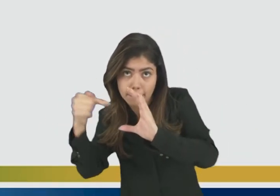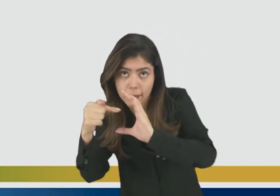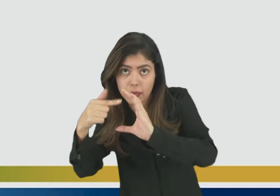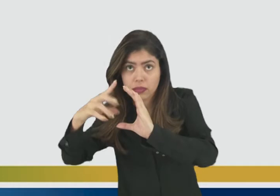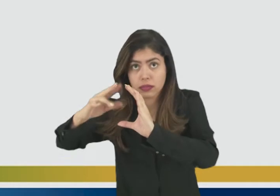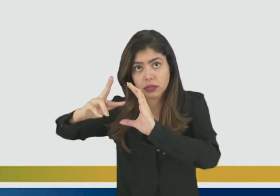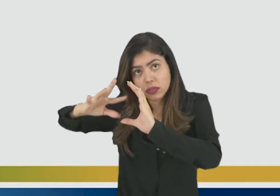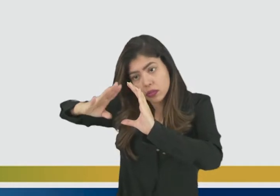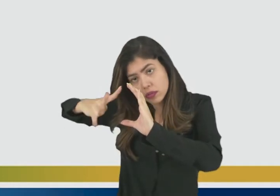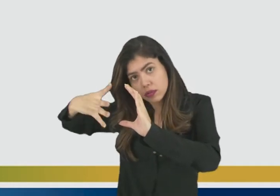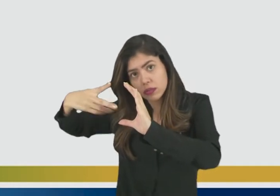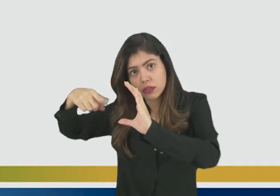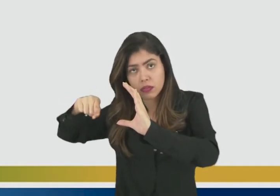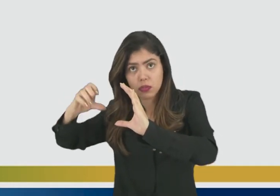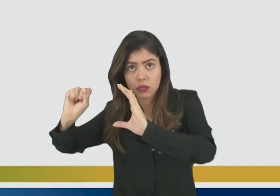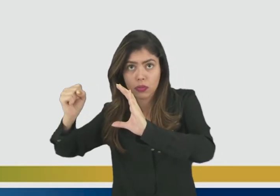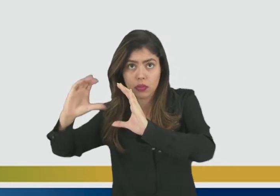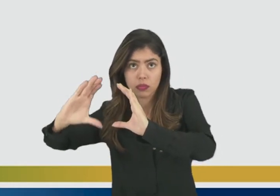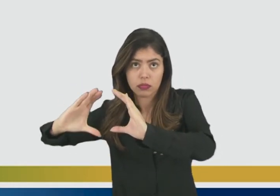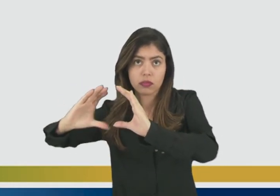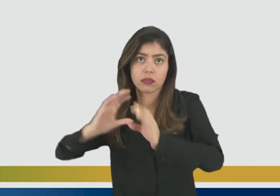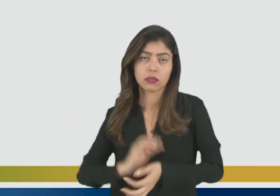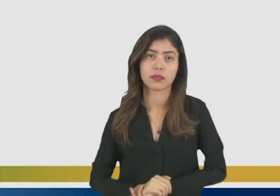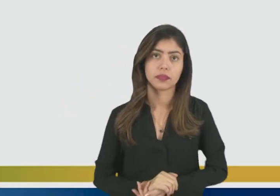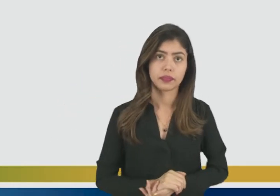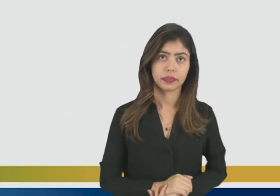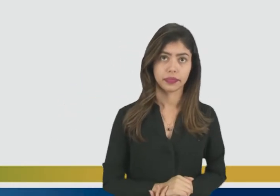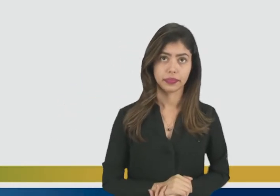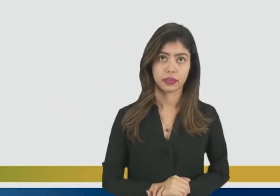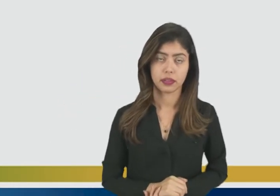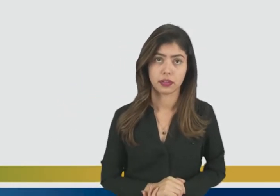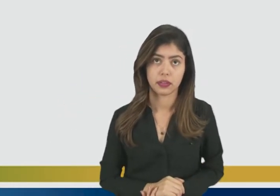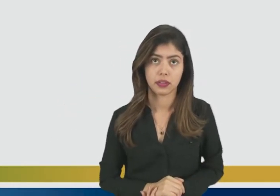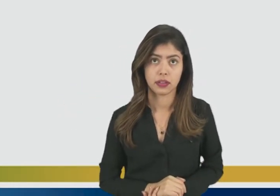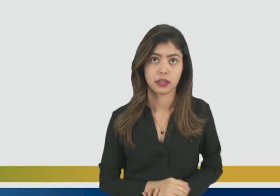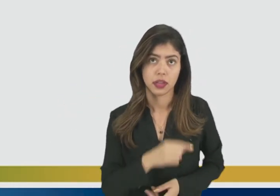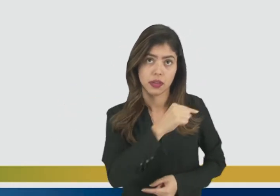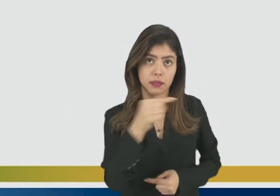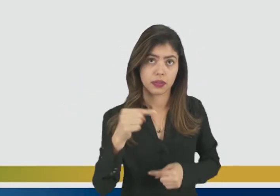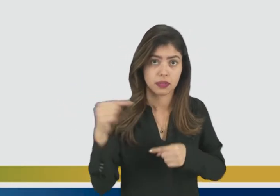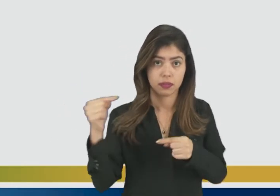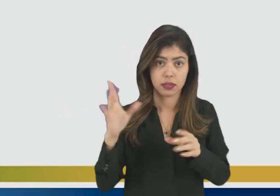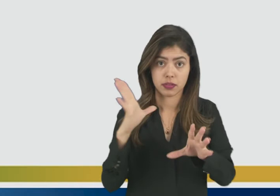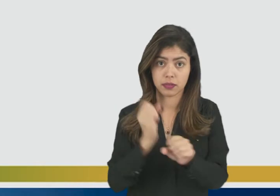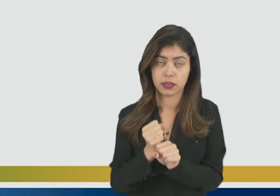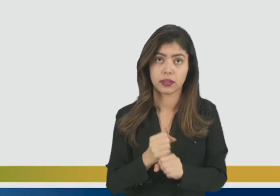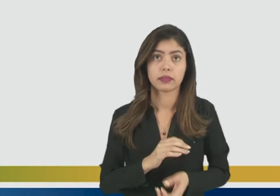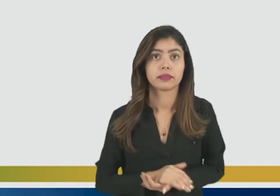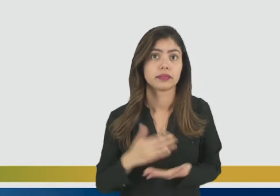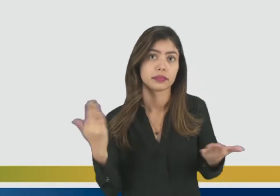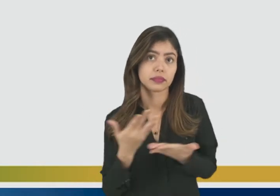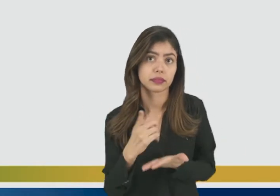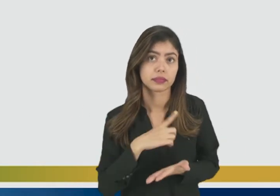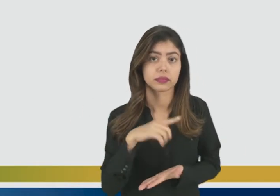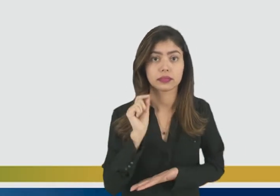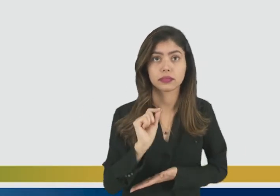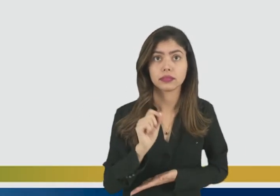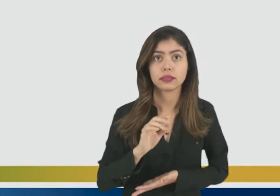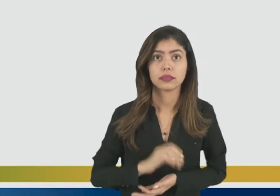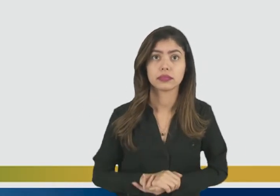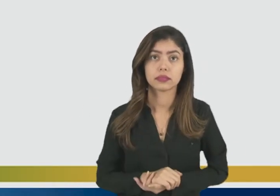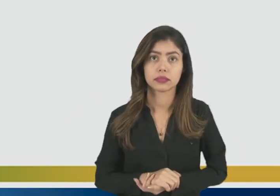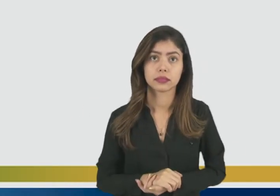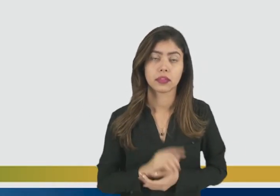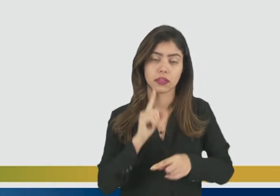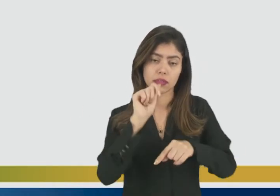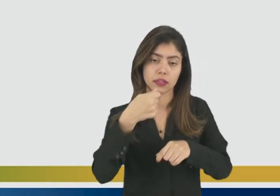entalpia do reagente, que é menos 74,8. Menos com menos, mais. Então, nós vamos ter agora, ó, sinais diferentes. Então,